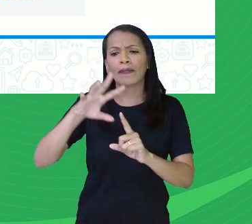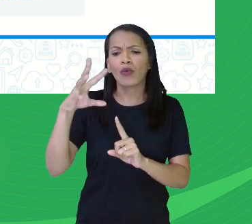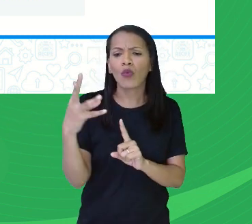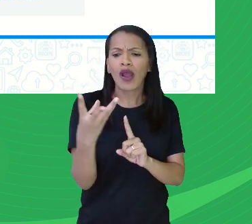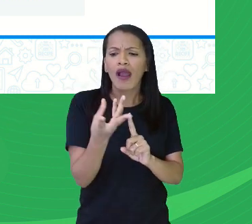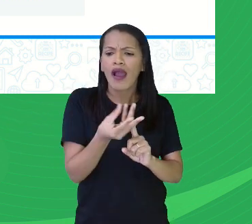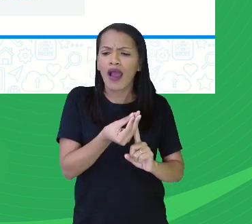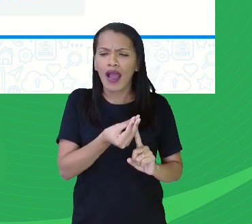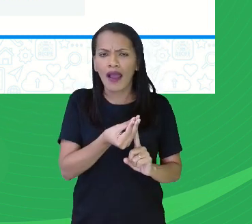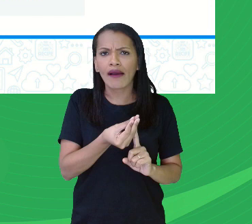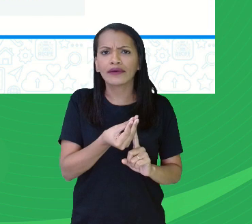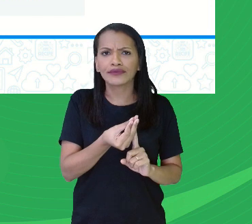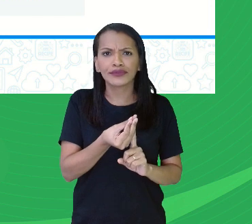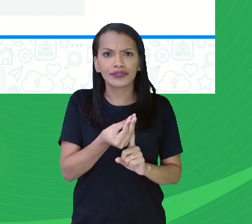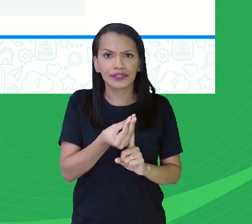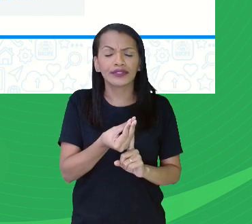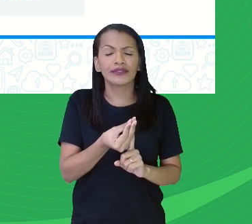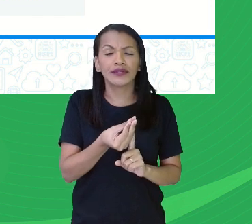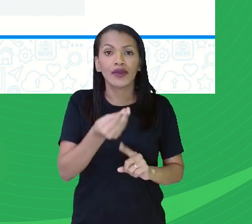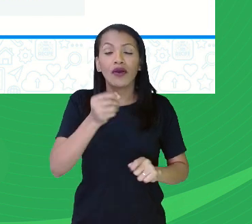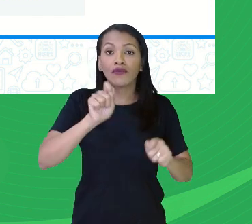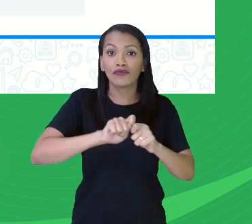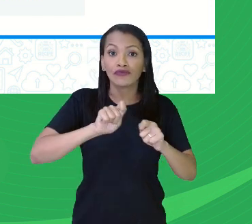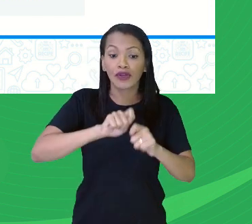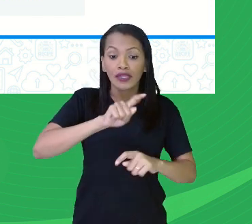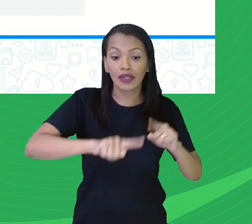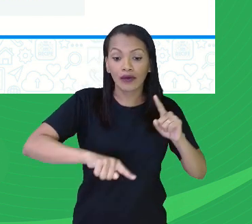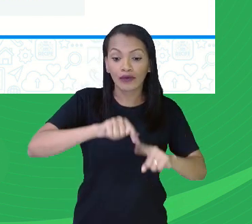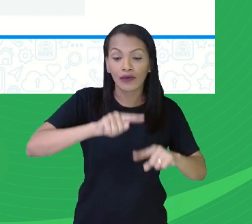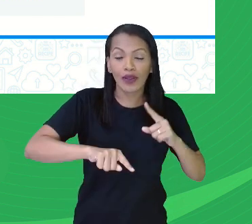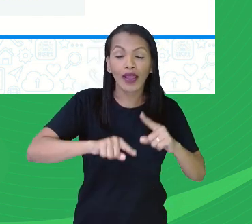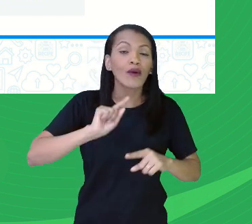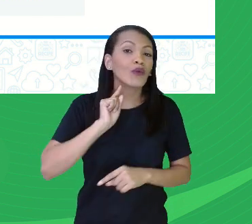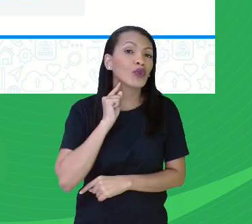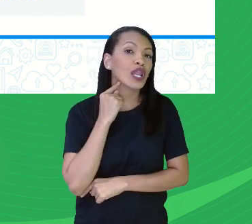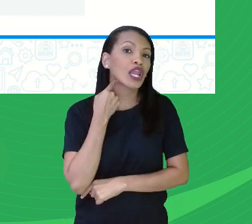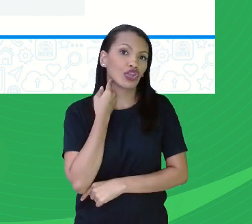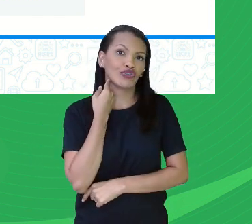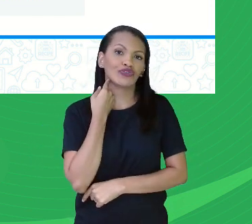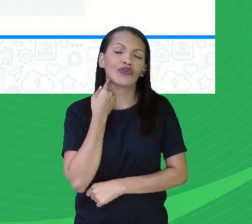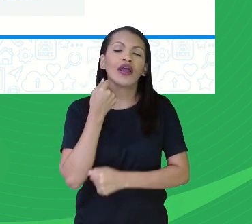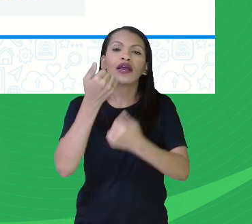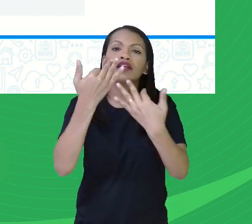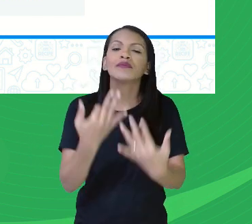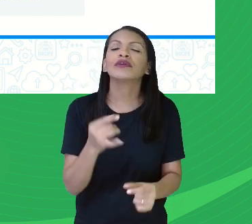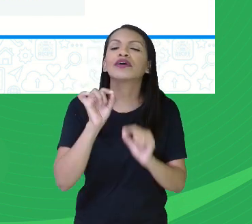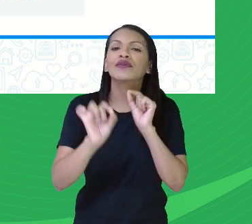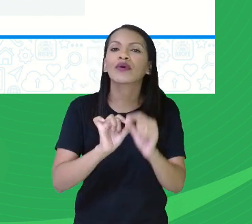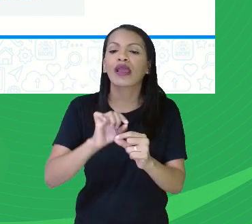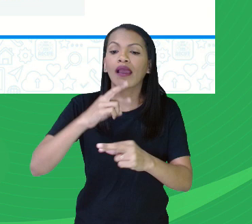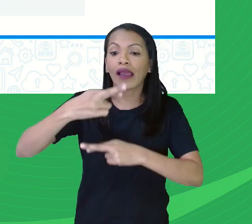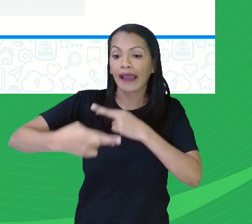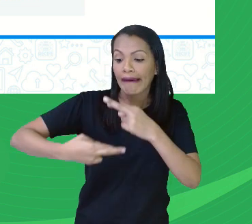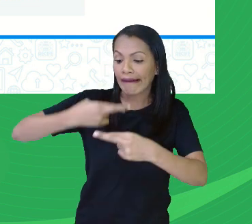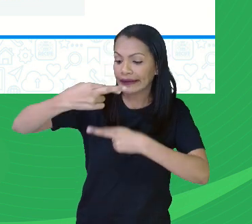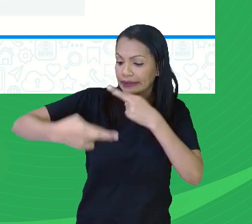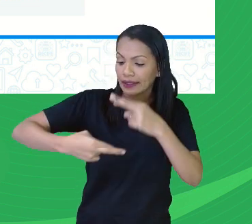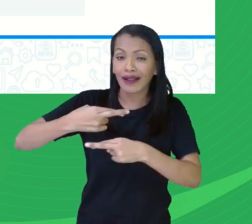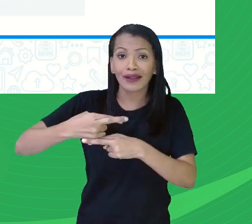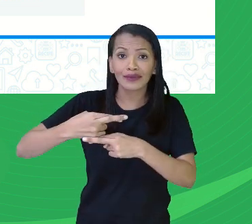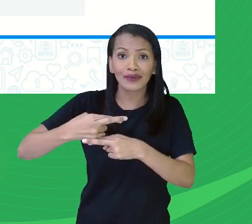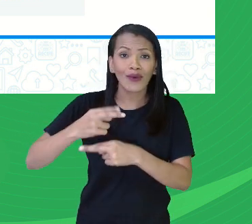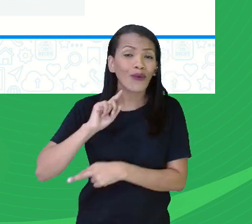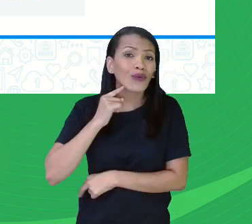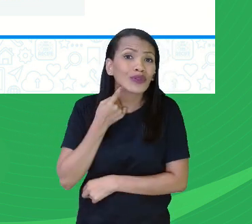a matéria-prima? Lixo. Já está falando de reciclagem. E onde esse lixo foi encontrado? Nas